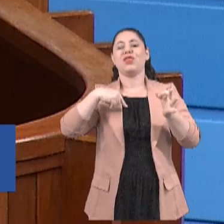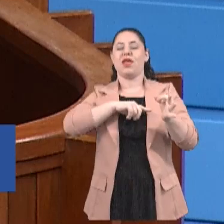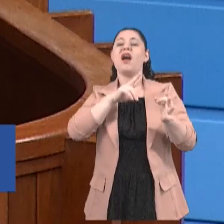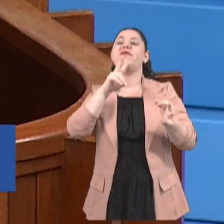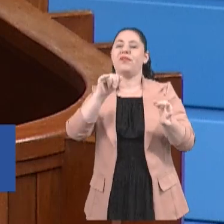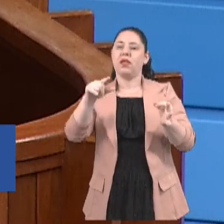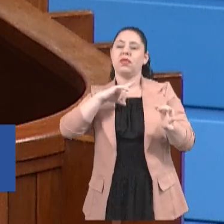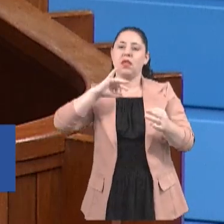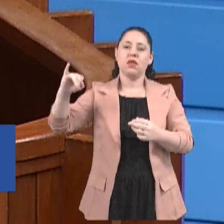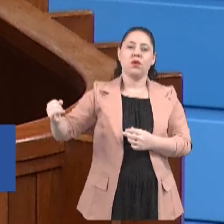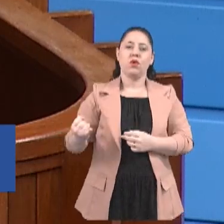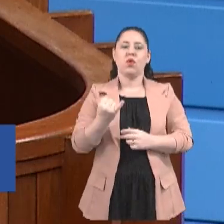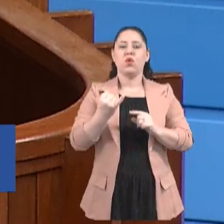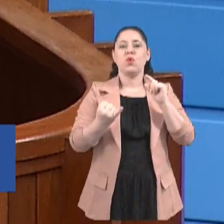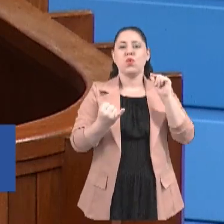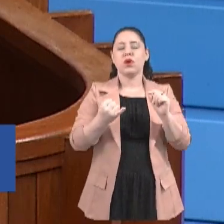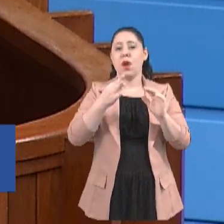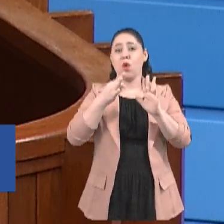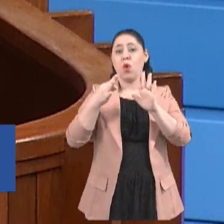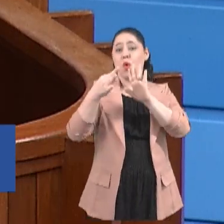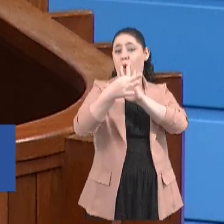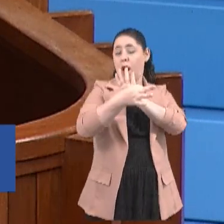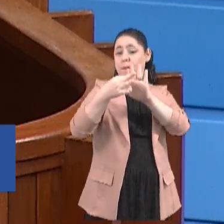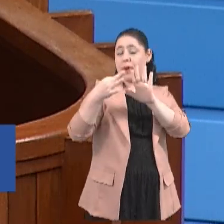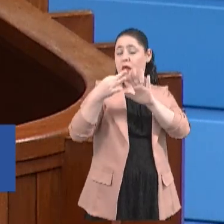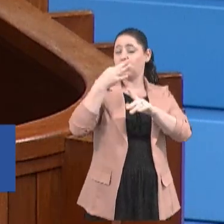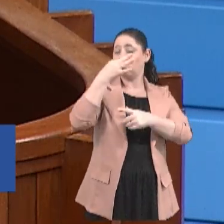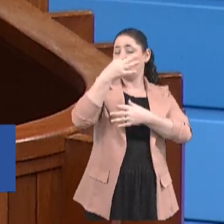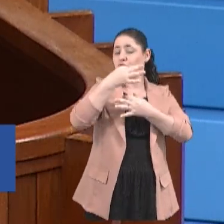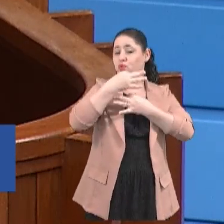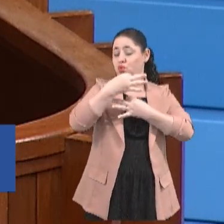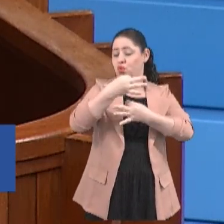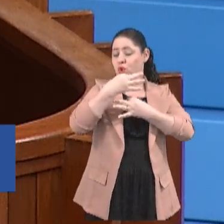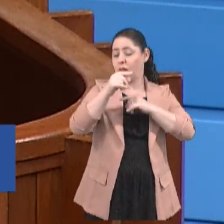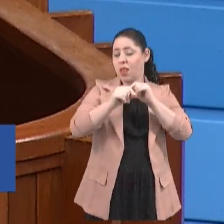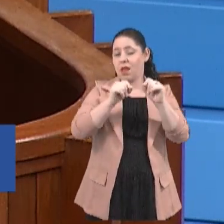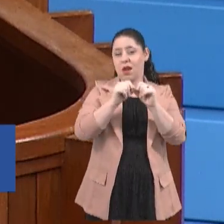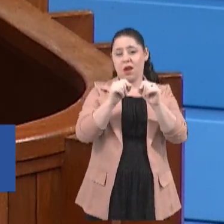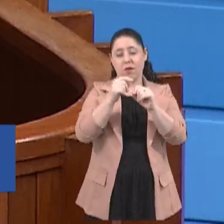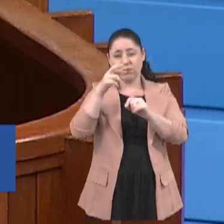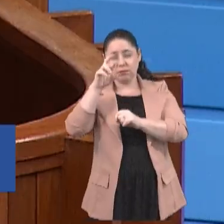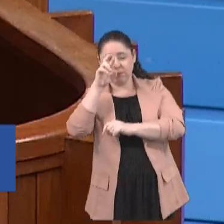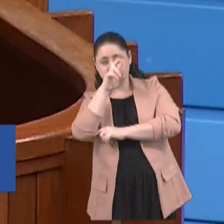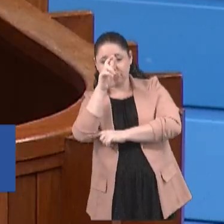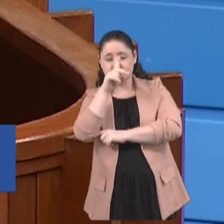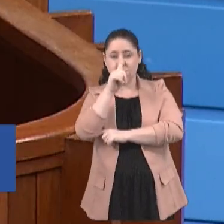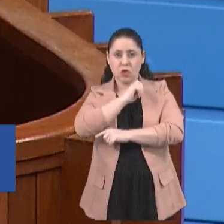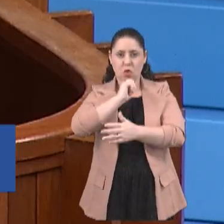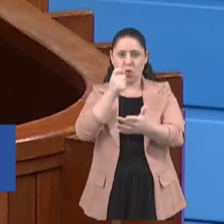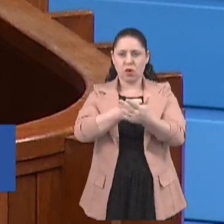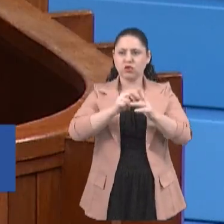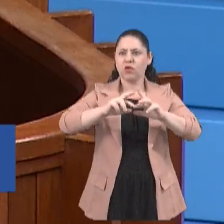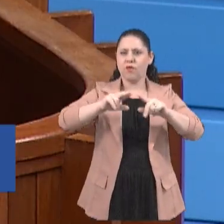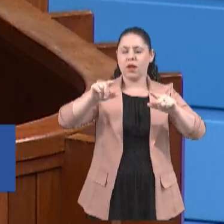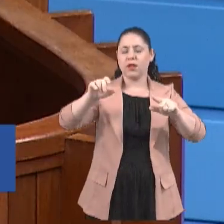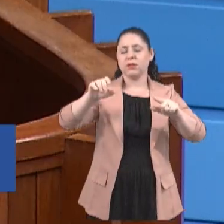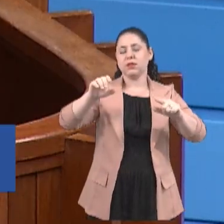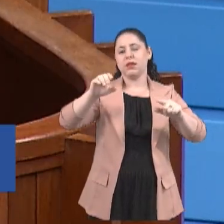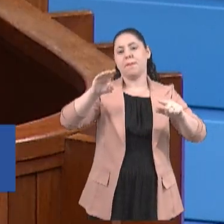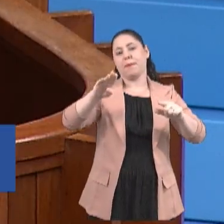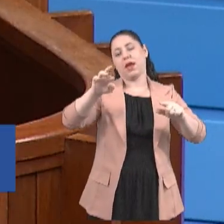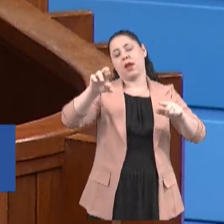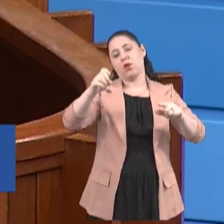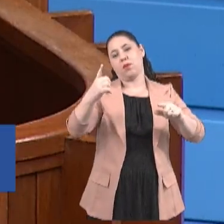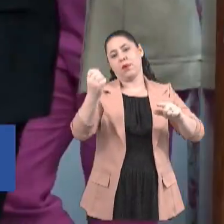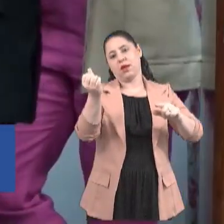ter oportunidade de opinar, de apresentar, de fiscalizar e de cobrar, diferente do que está acontecendo na BR-163,